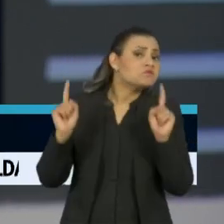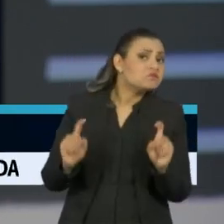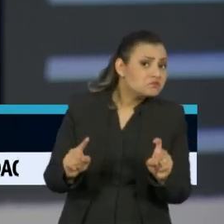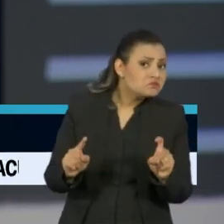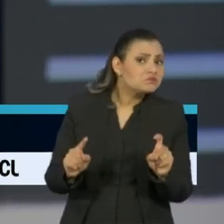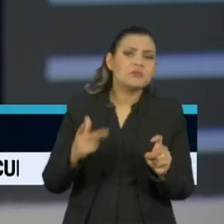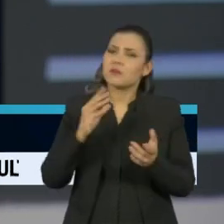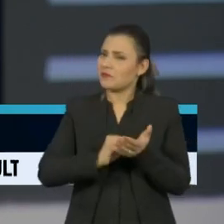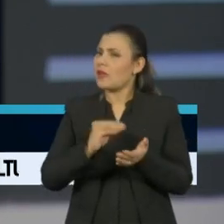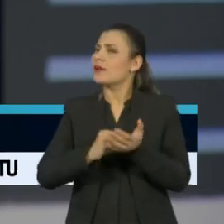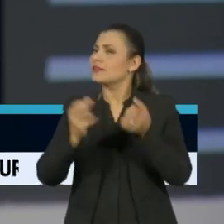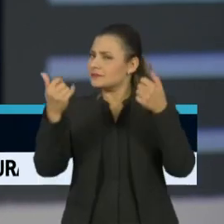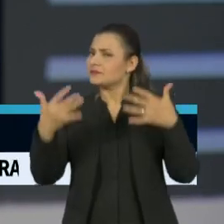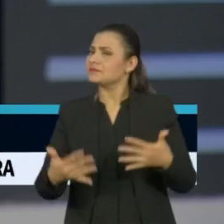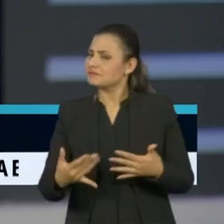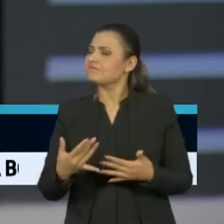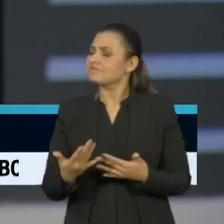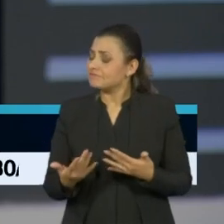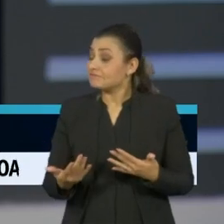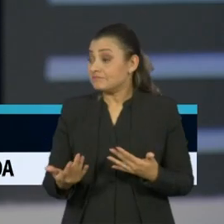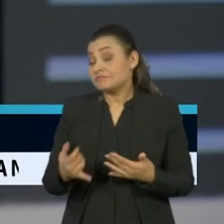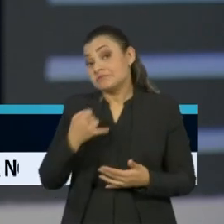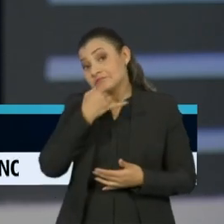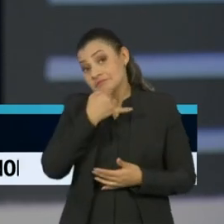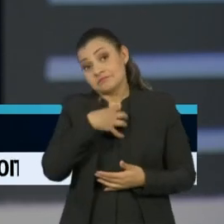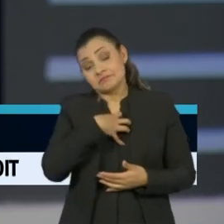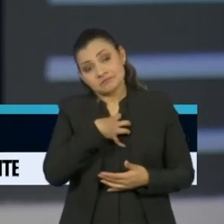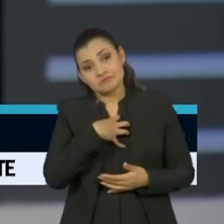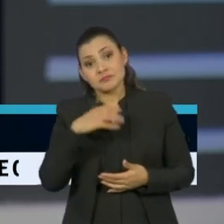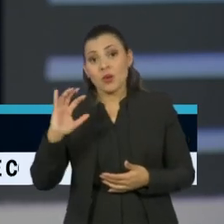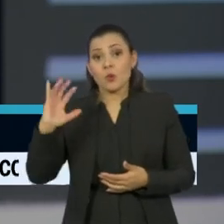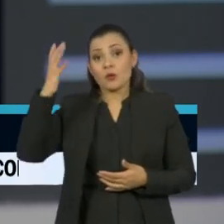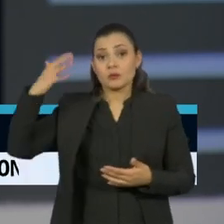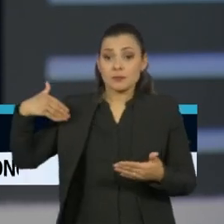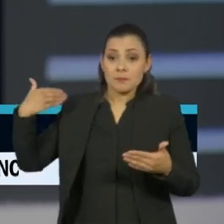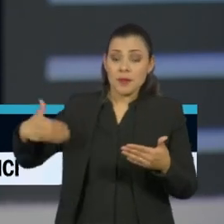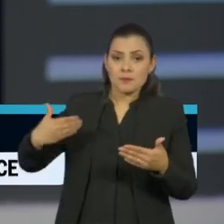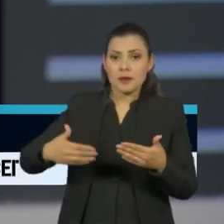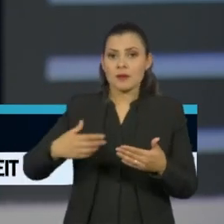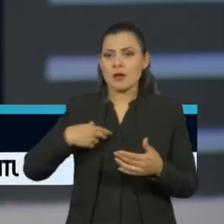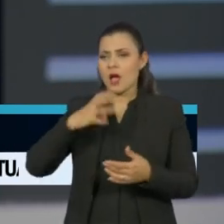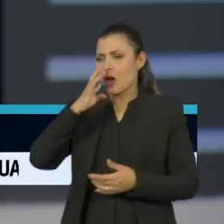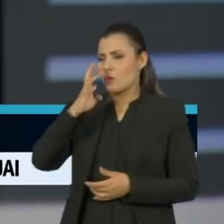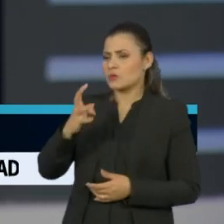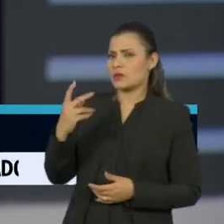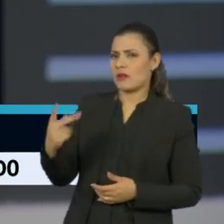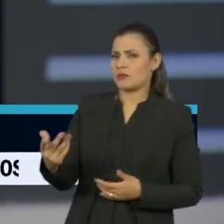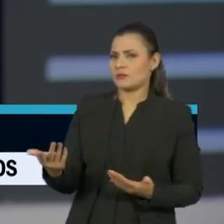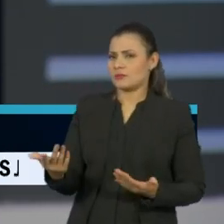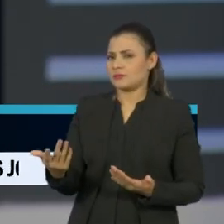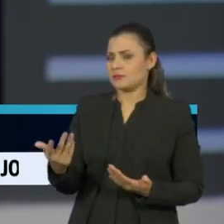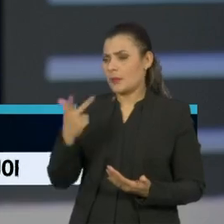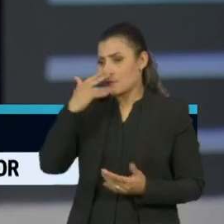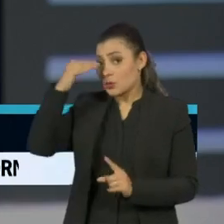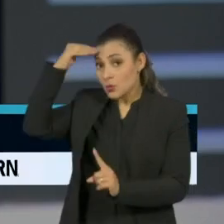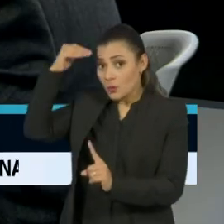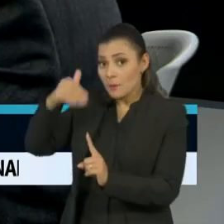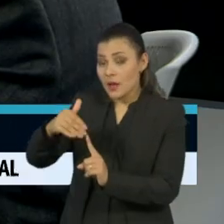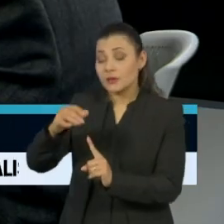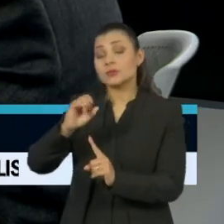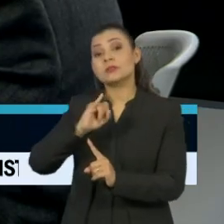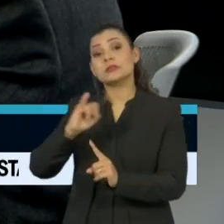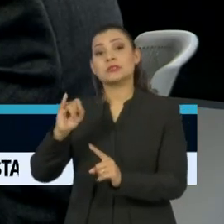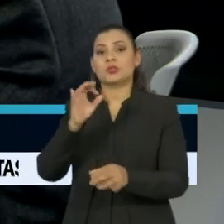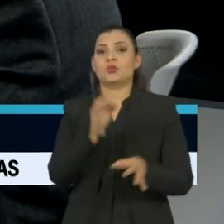mal explicado e lamento como todos os casos que acontecem ele é acusado para mim só vai ser culpada e depois do